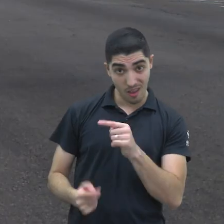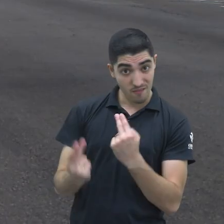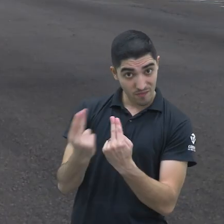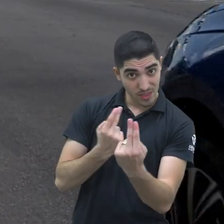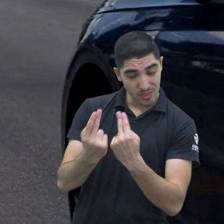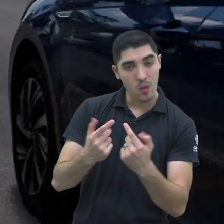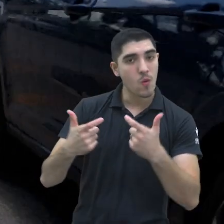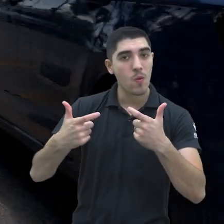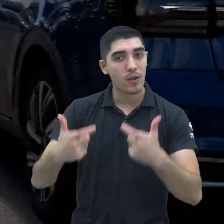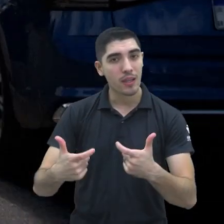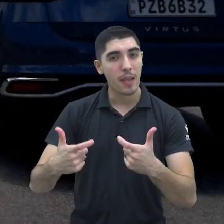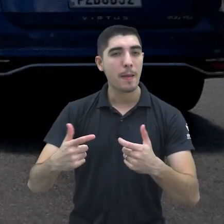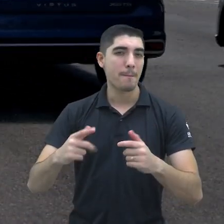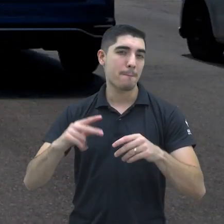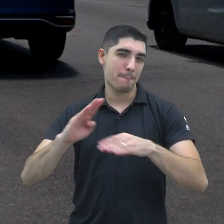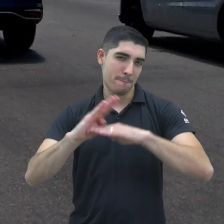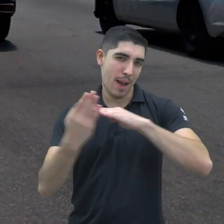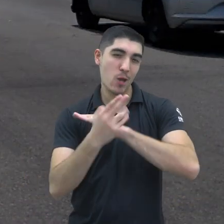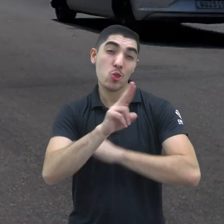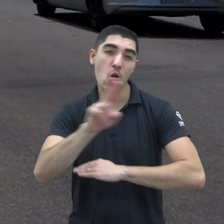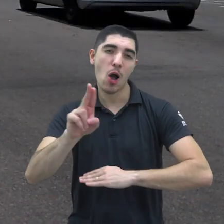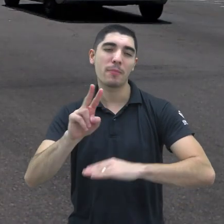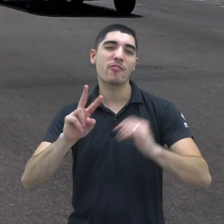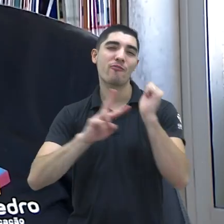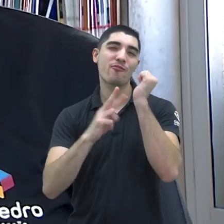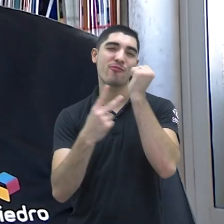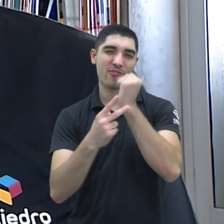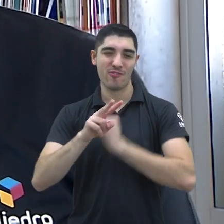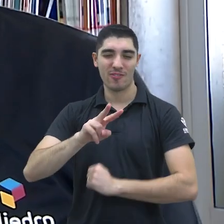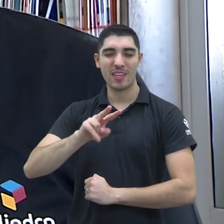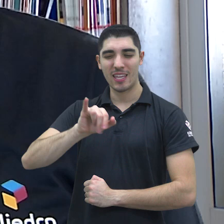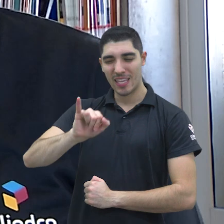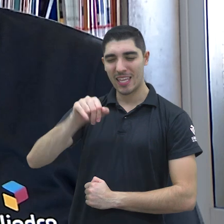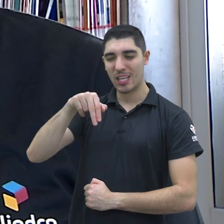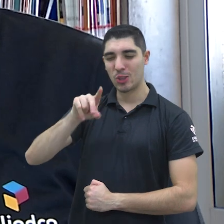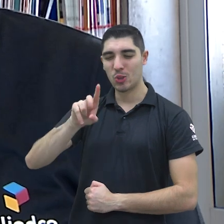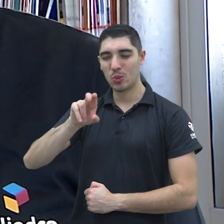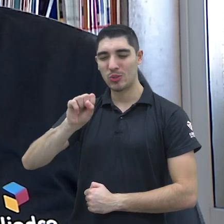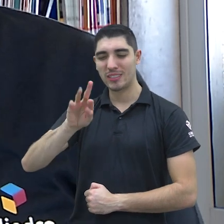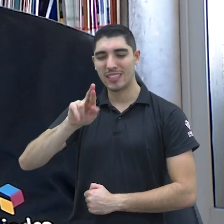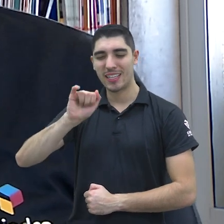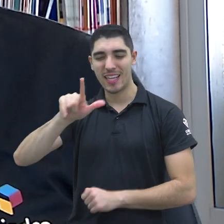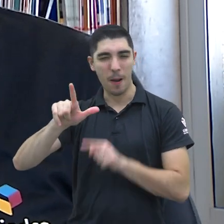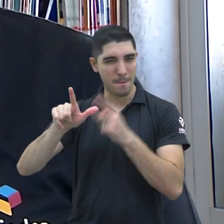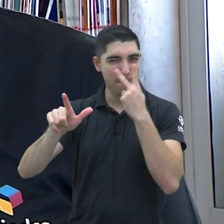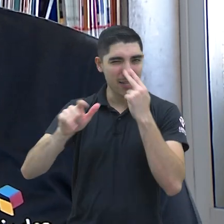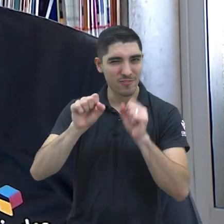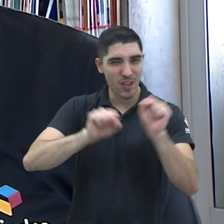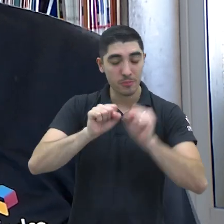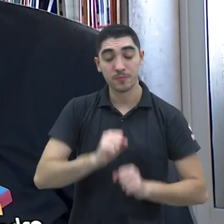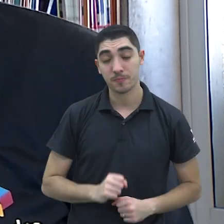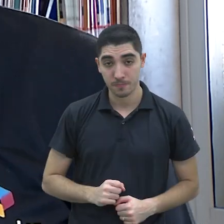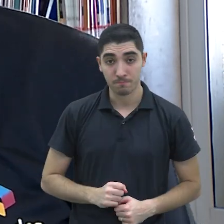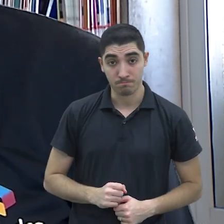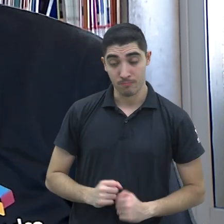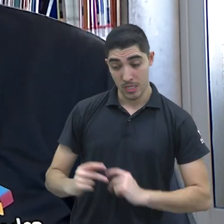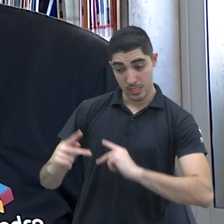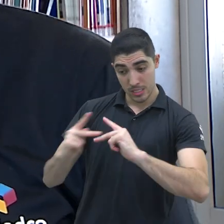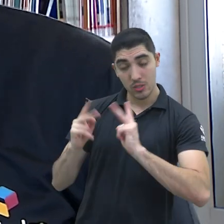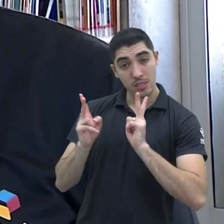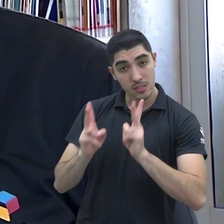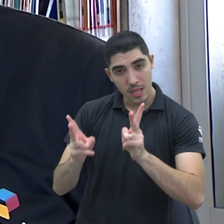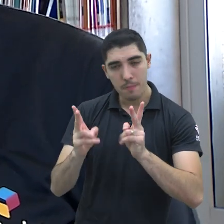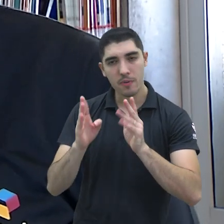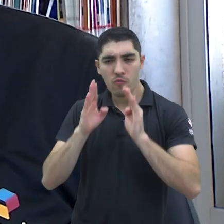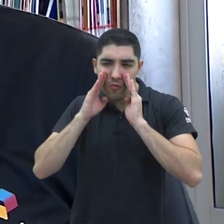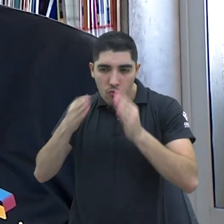não, a avenida fica no bairro conhecido como Vila Industrial. São José gosta muito de manter de cultivar essa ideia